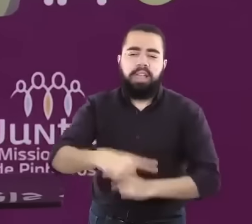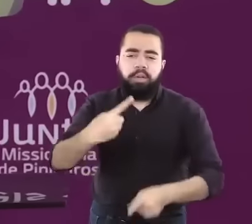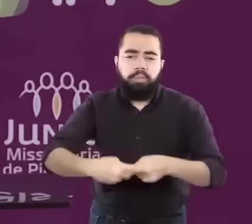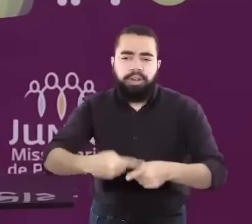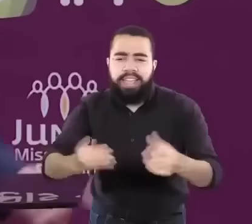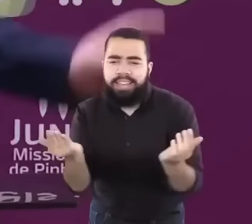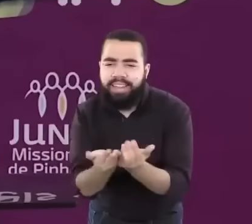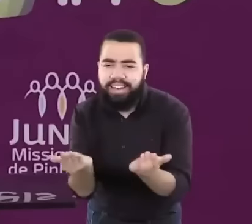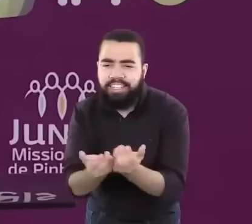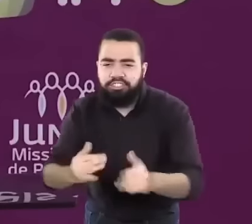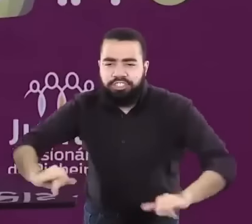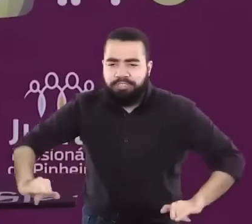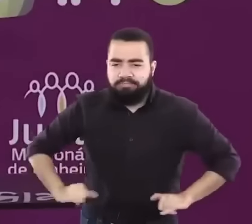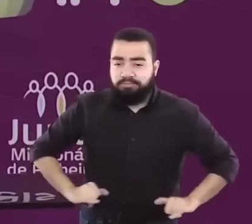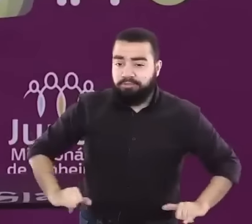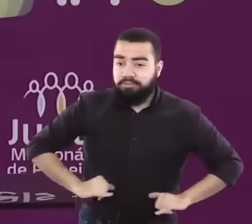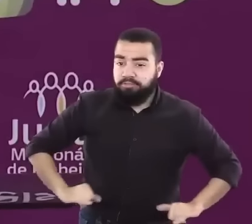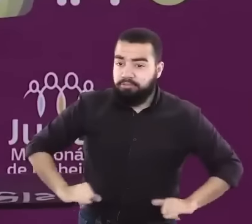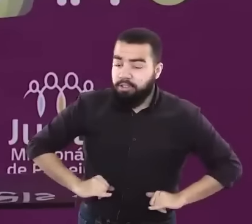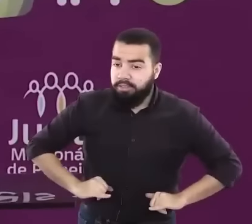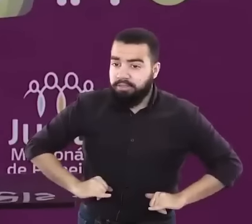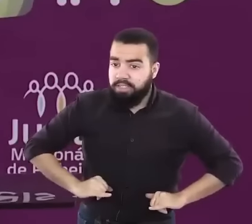ímpios aparentemente